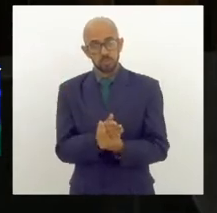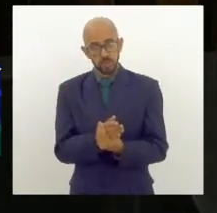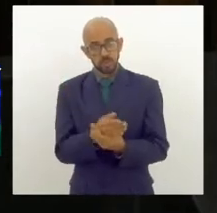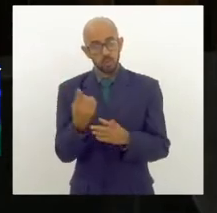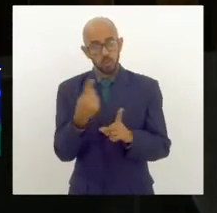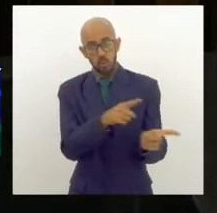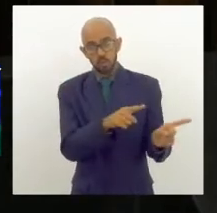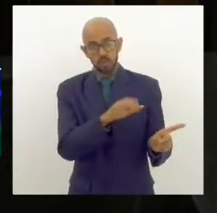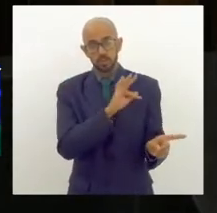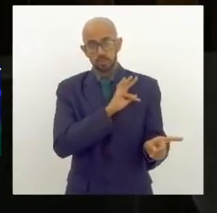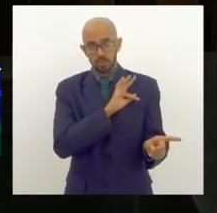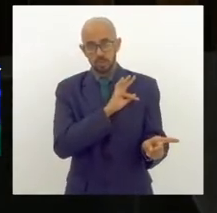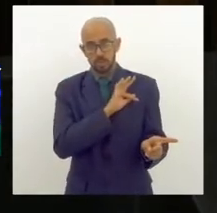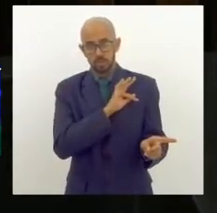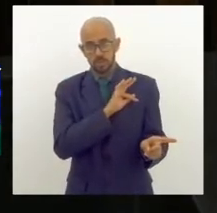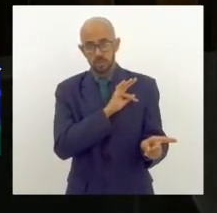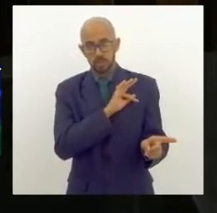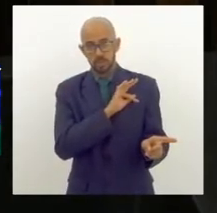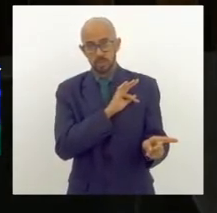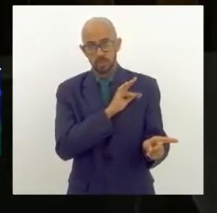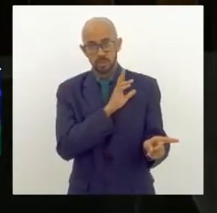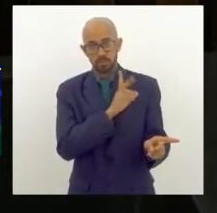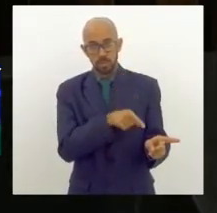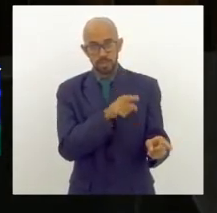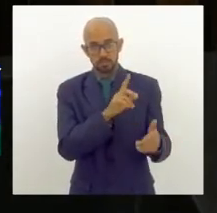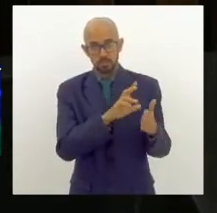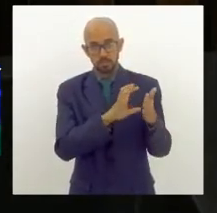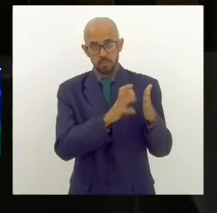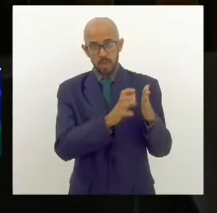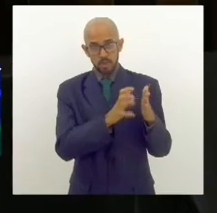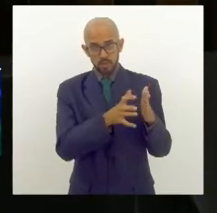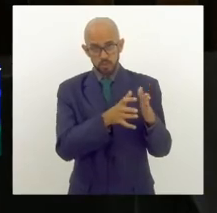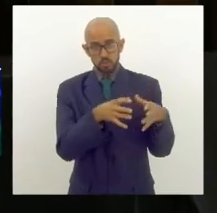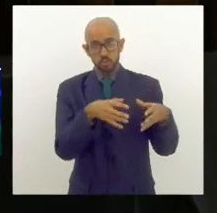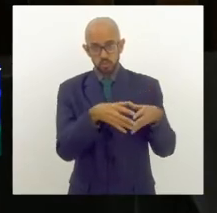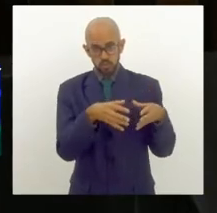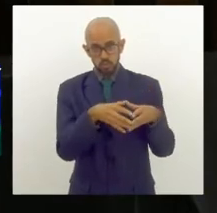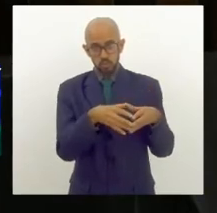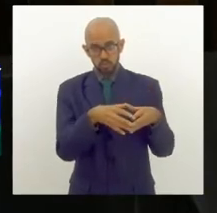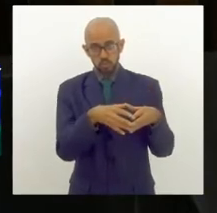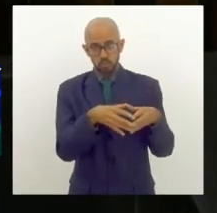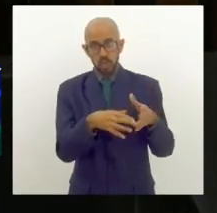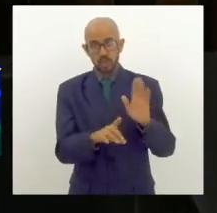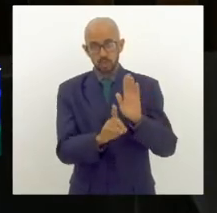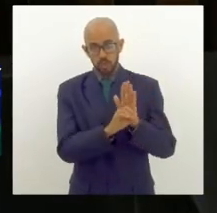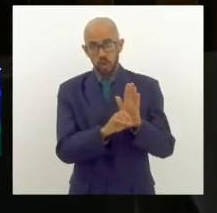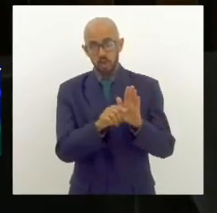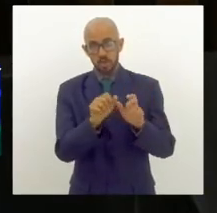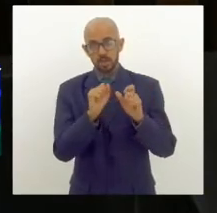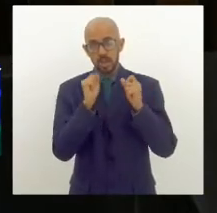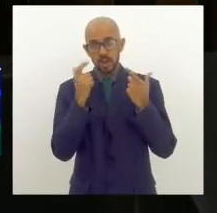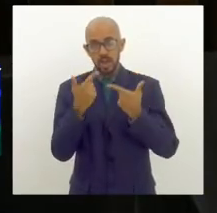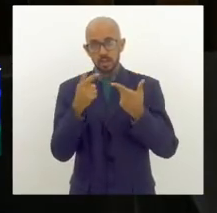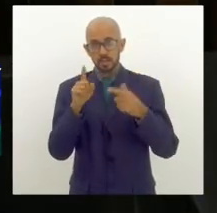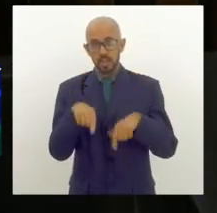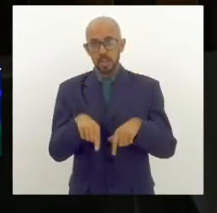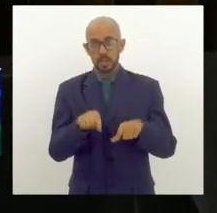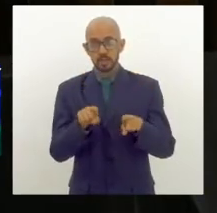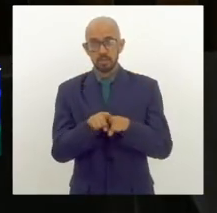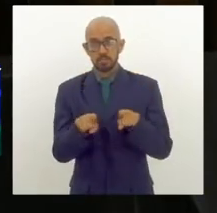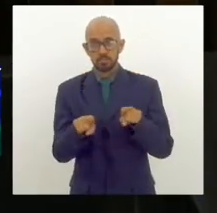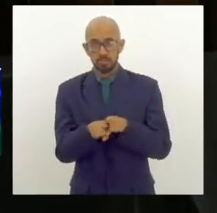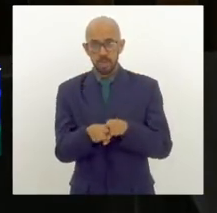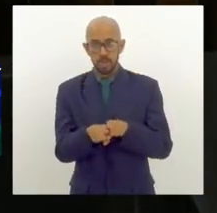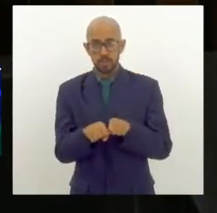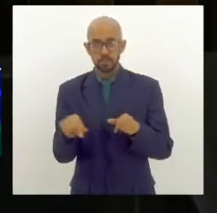contra a polícia. Essa mesma bancada da maconha, para concluir, senhora presidente, a bancada da droga na Assembleia Legislativa é a bancada que ajuizou